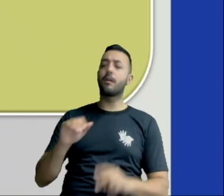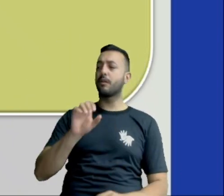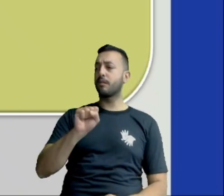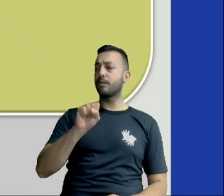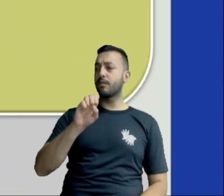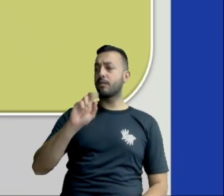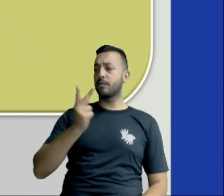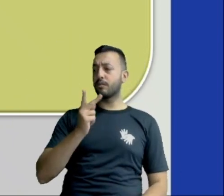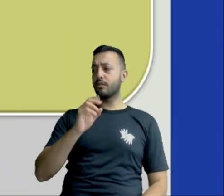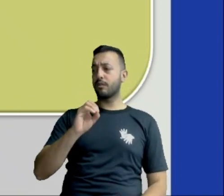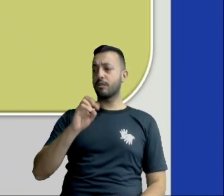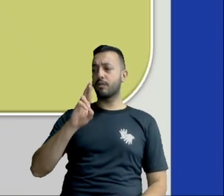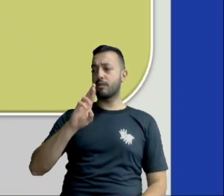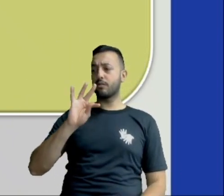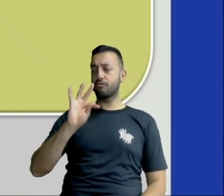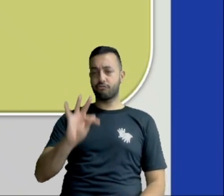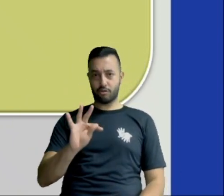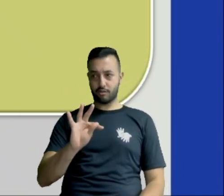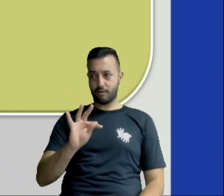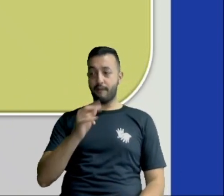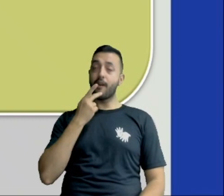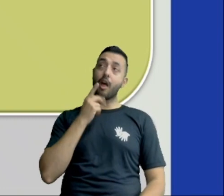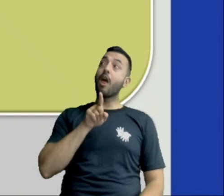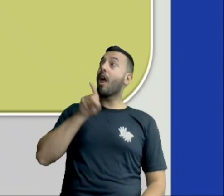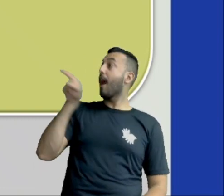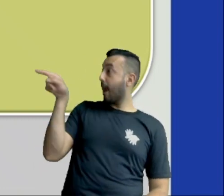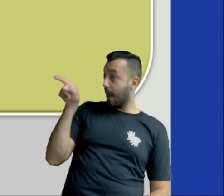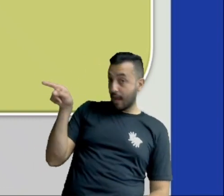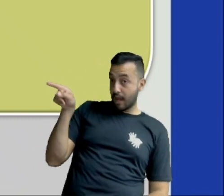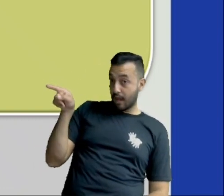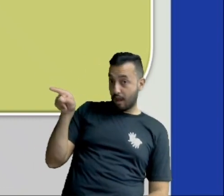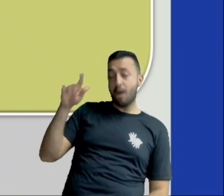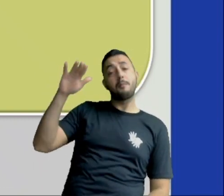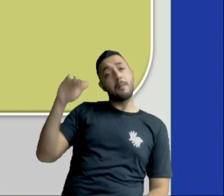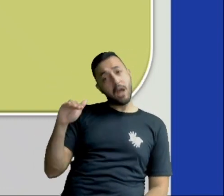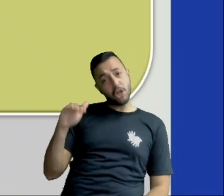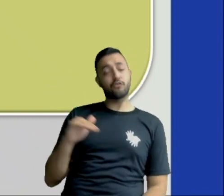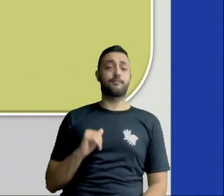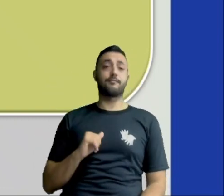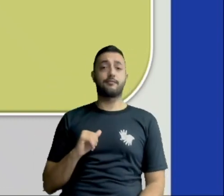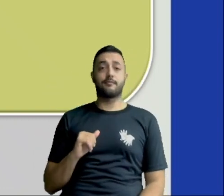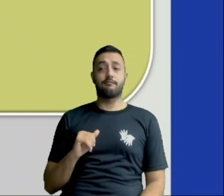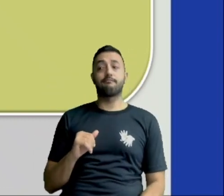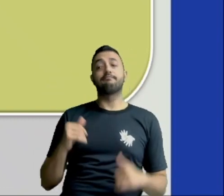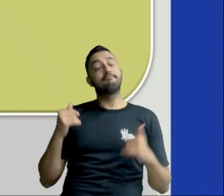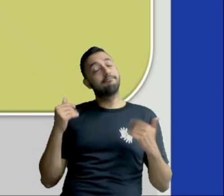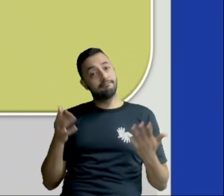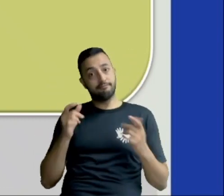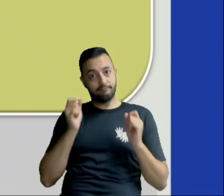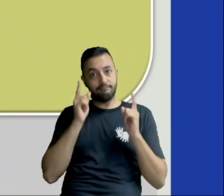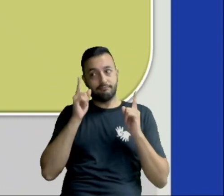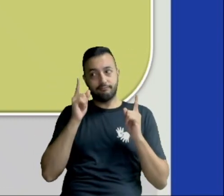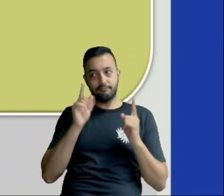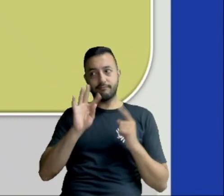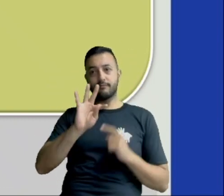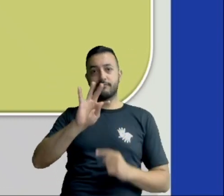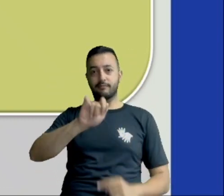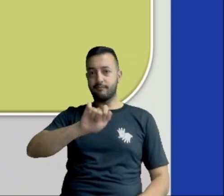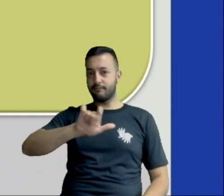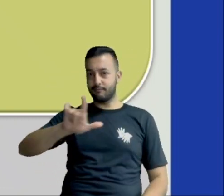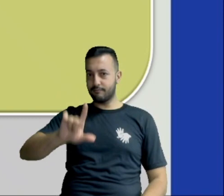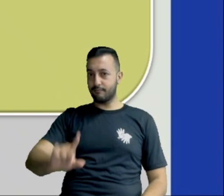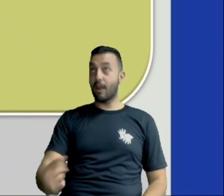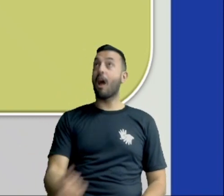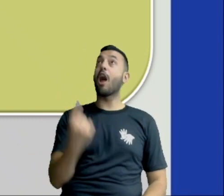short. He is short. Ele é baixo. Então, vai se ligando. Tall,